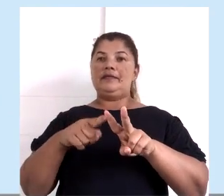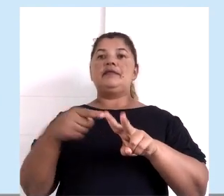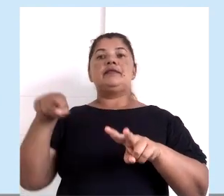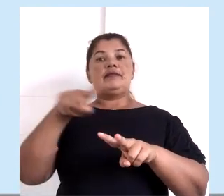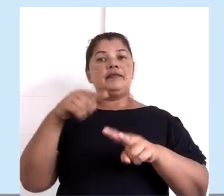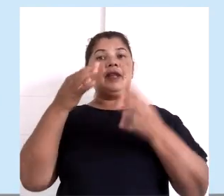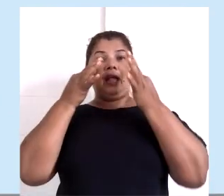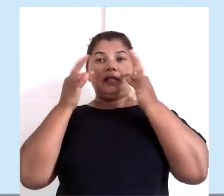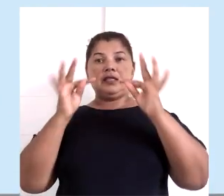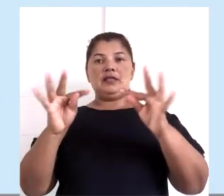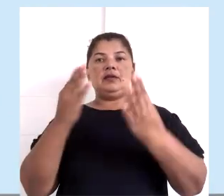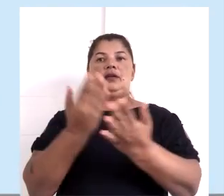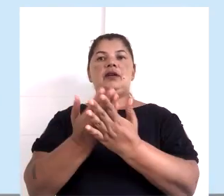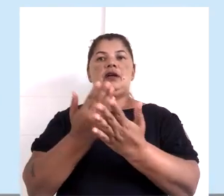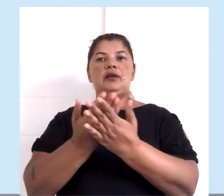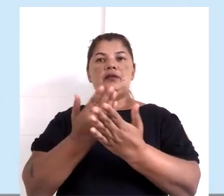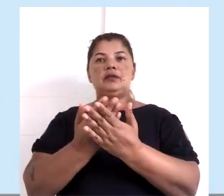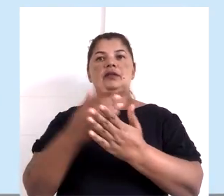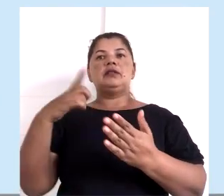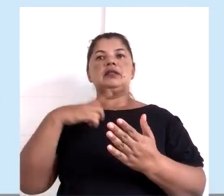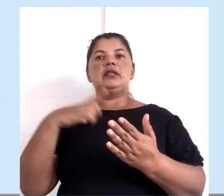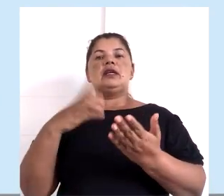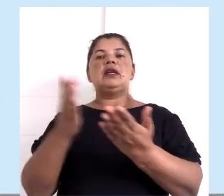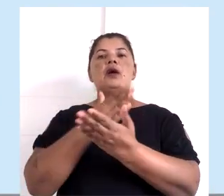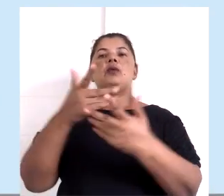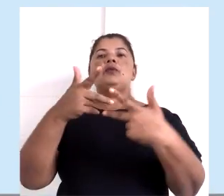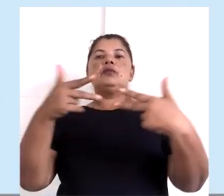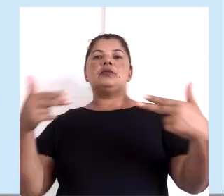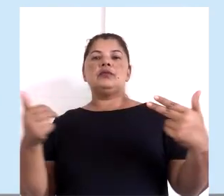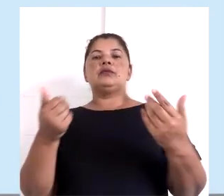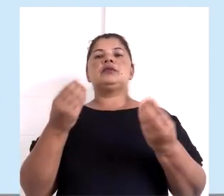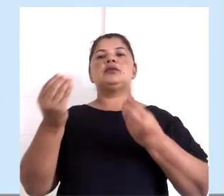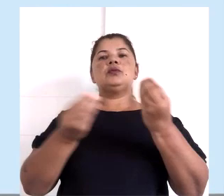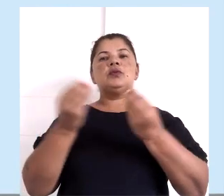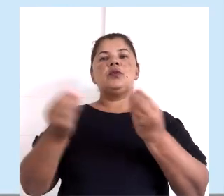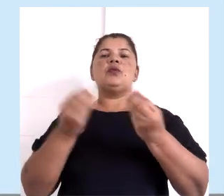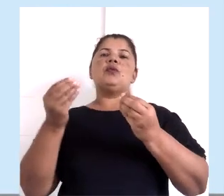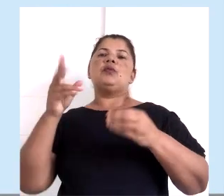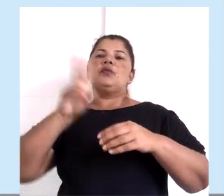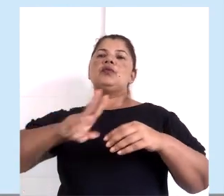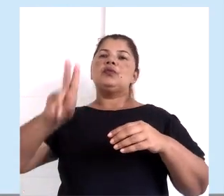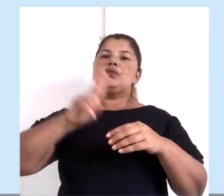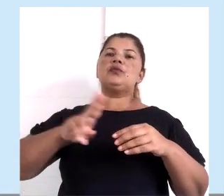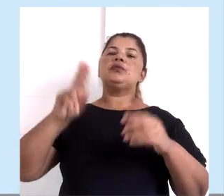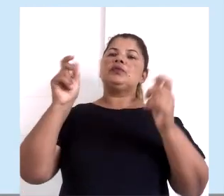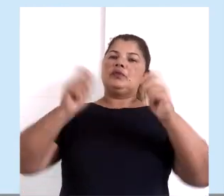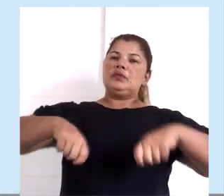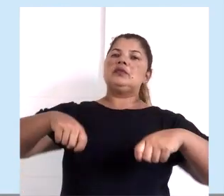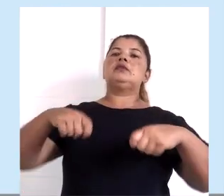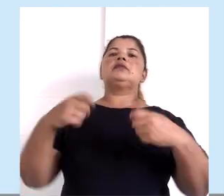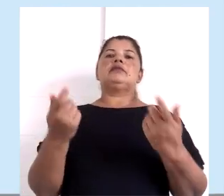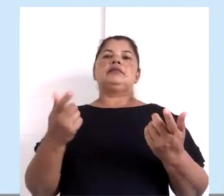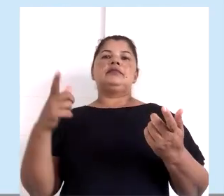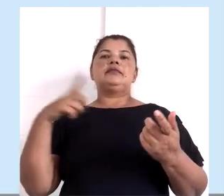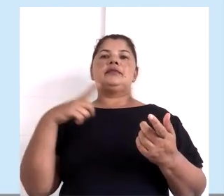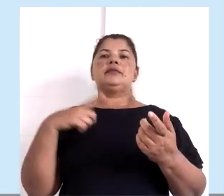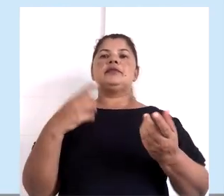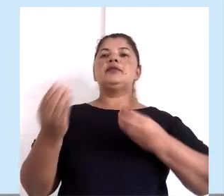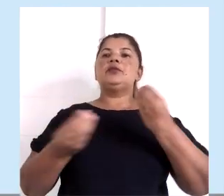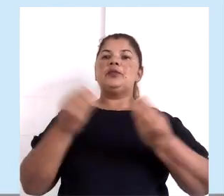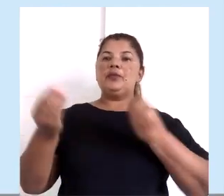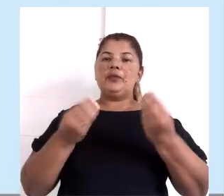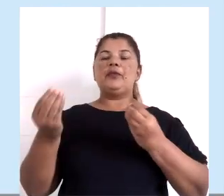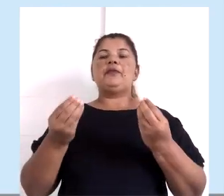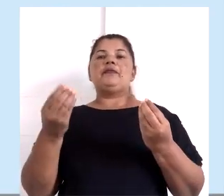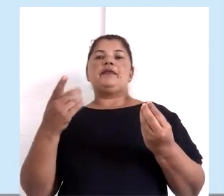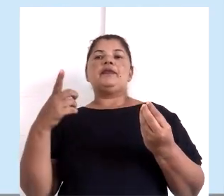preste atenção na aula, tá? Existem alguns recursos digitais que a gente sempre frisa para que vocês utilizem, né? O